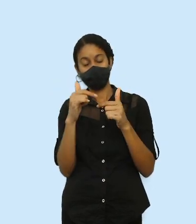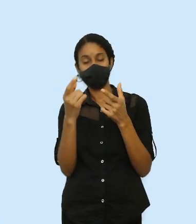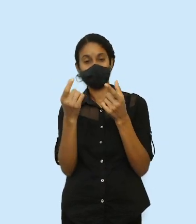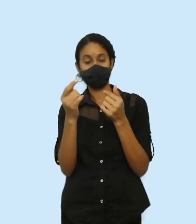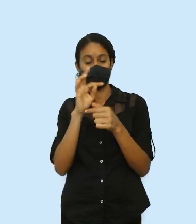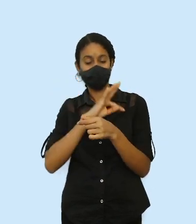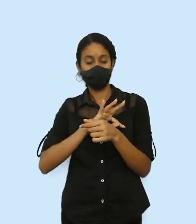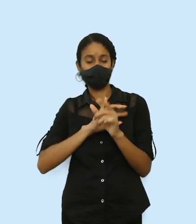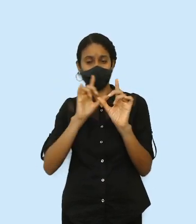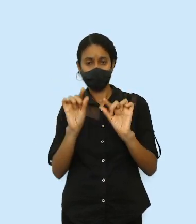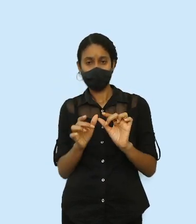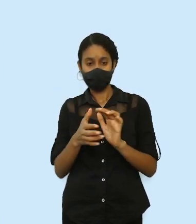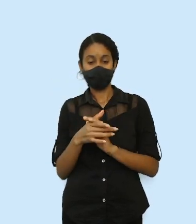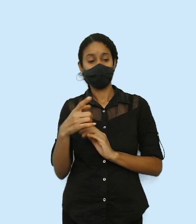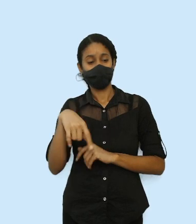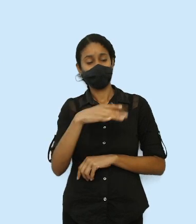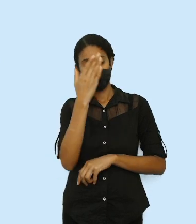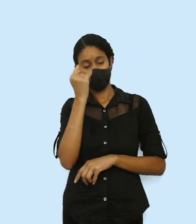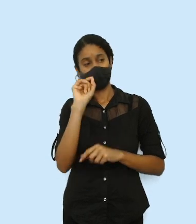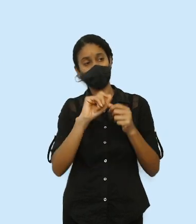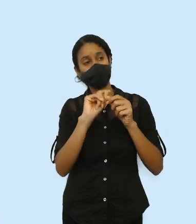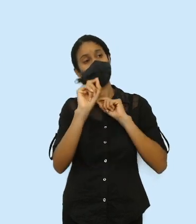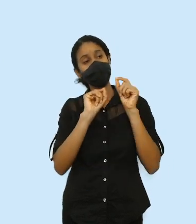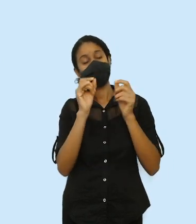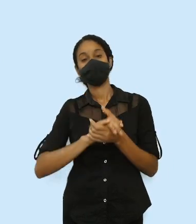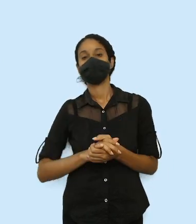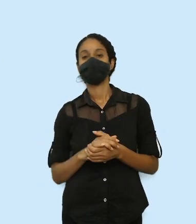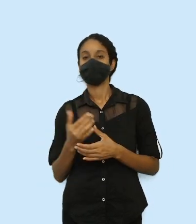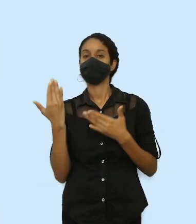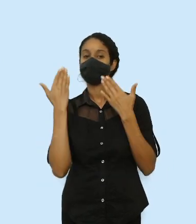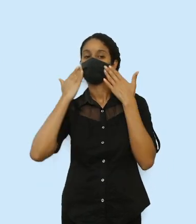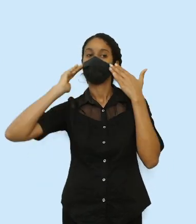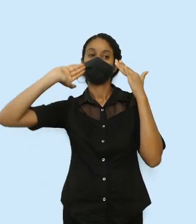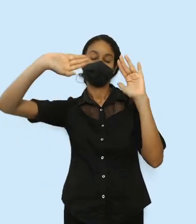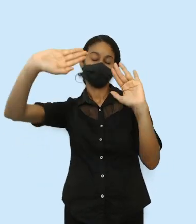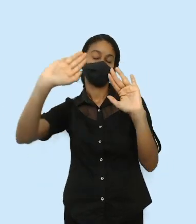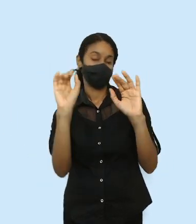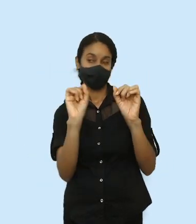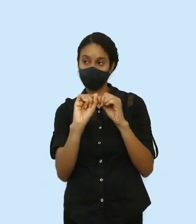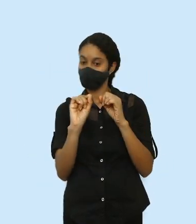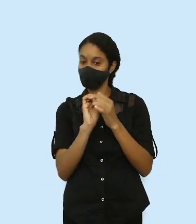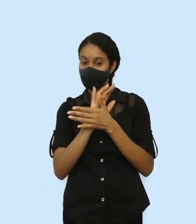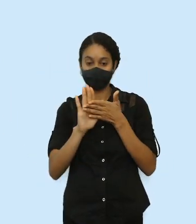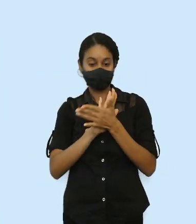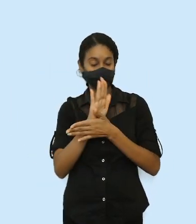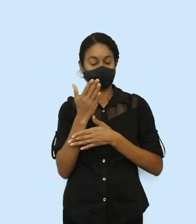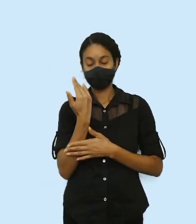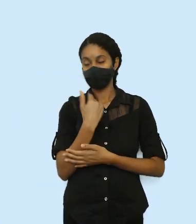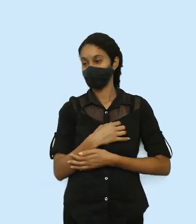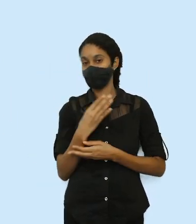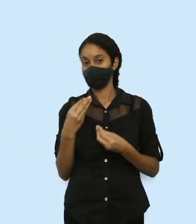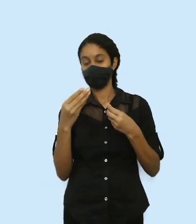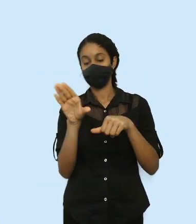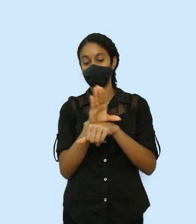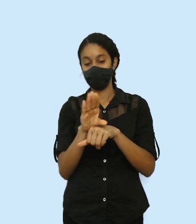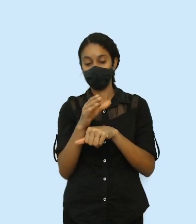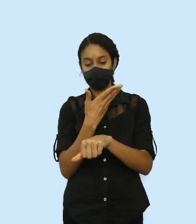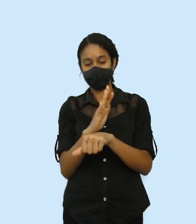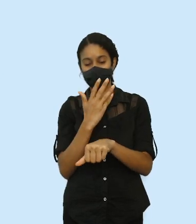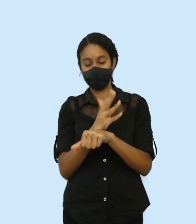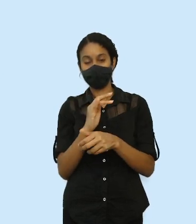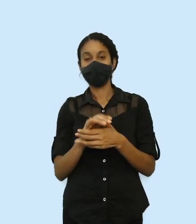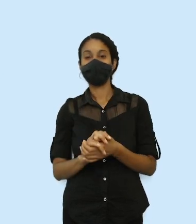gente desempregada e digo assim, olha, vocês sabem fazer o quê? Ah, a gente não sabe fazer nada. Peraí. Vou oferecer um curso para vocês, um